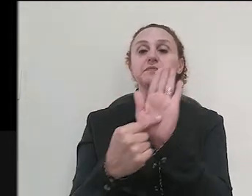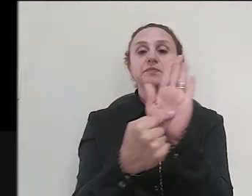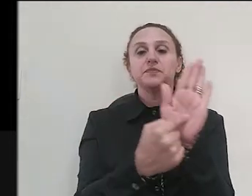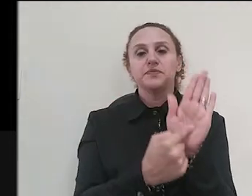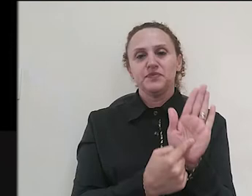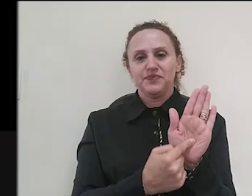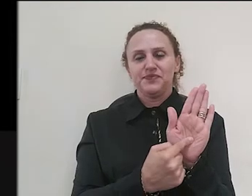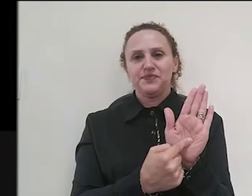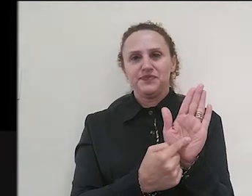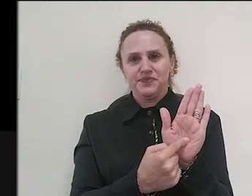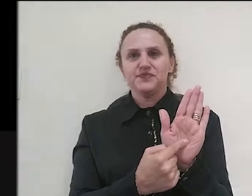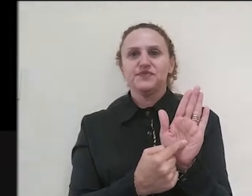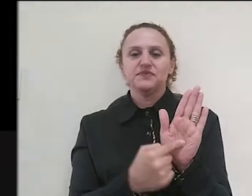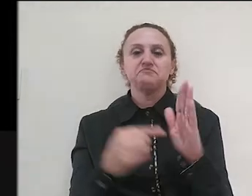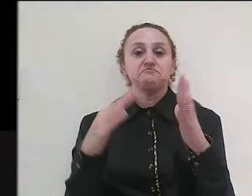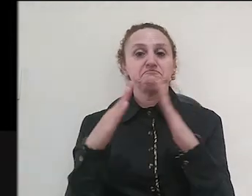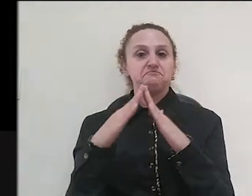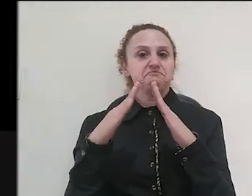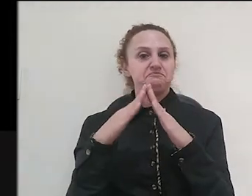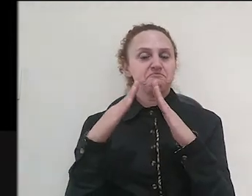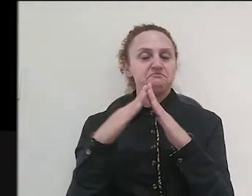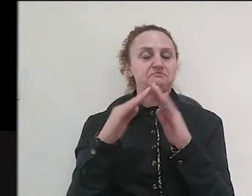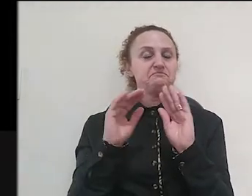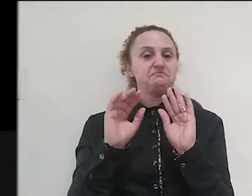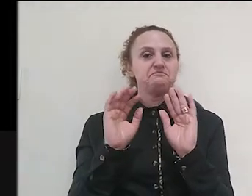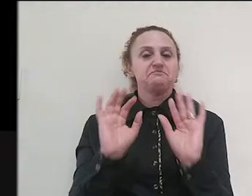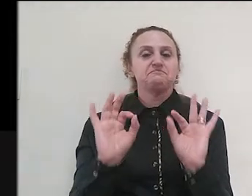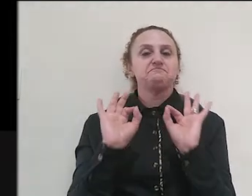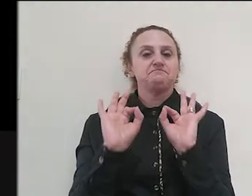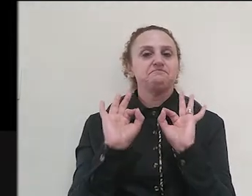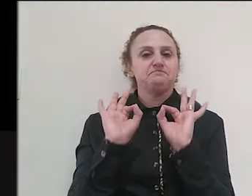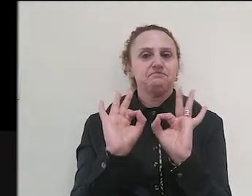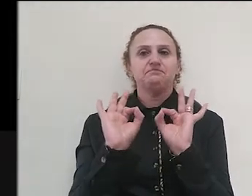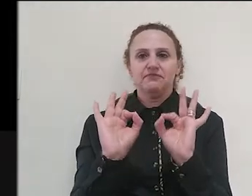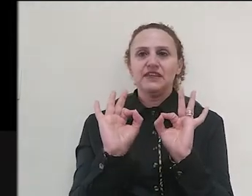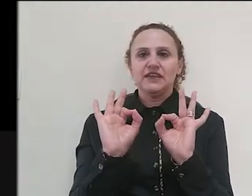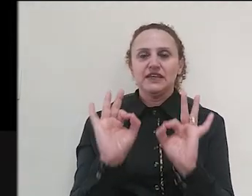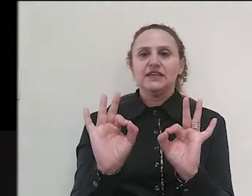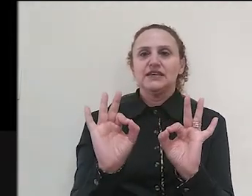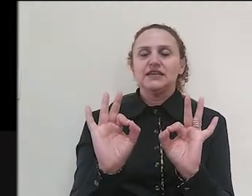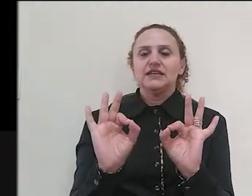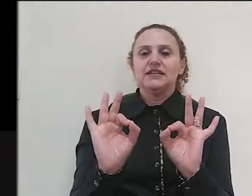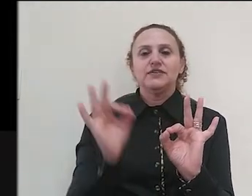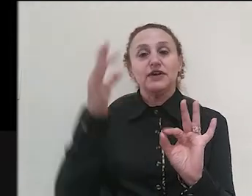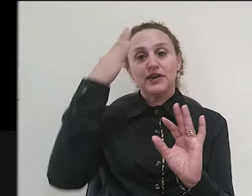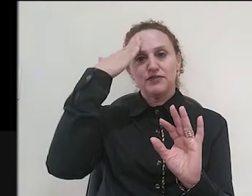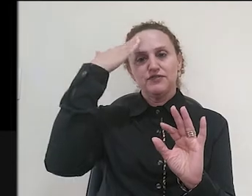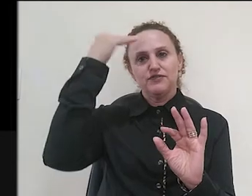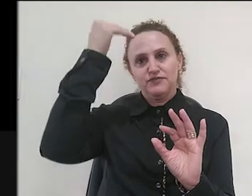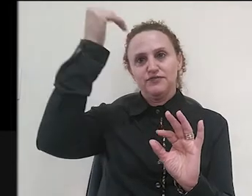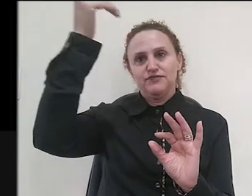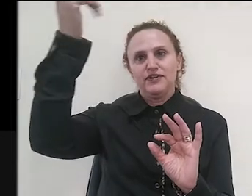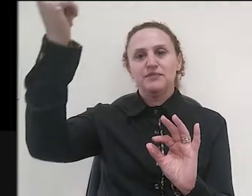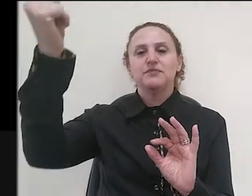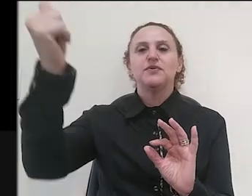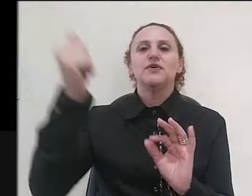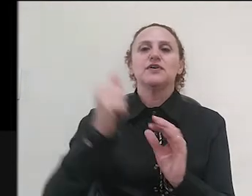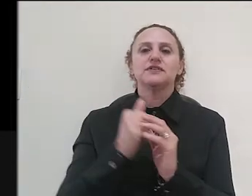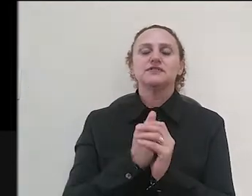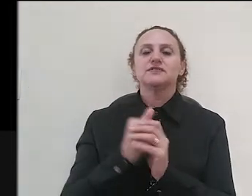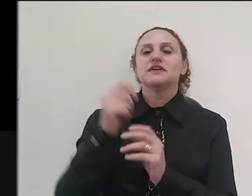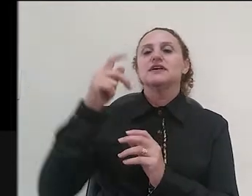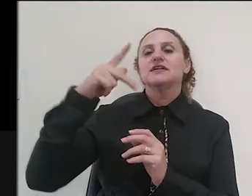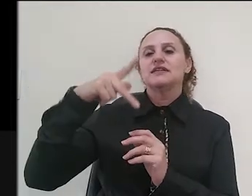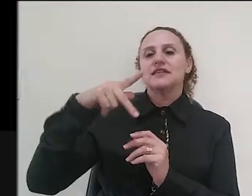que ficavam em casas de pessoas nobres, né? Então, são muito famosos os afrescos de Pompeia, dessa cidade que